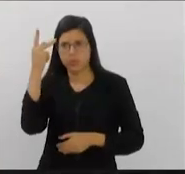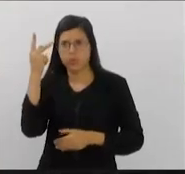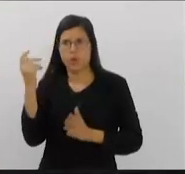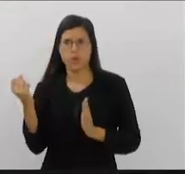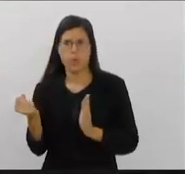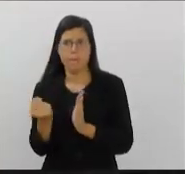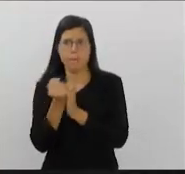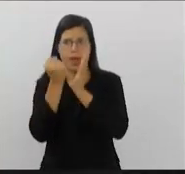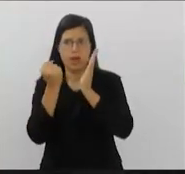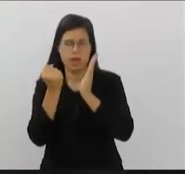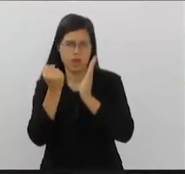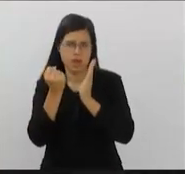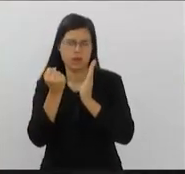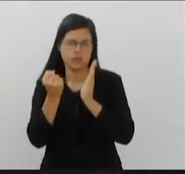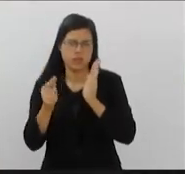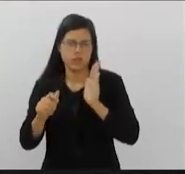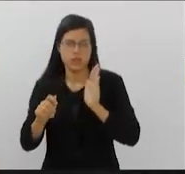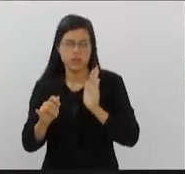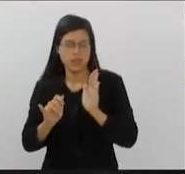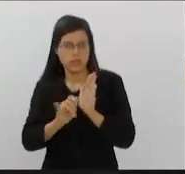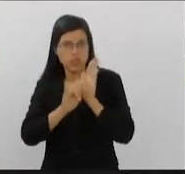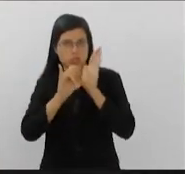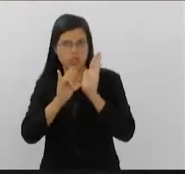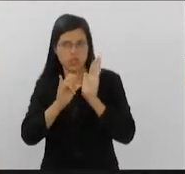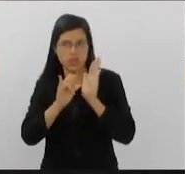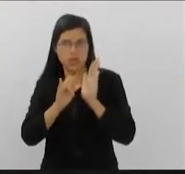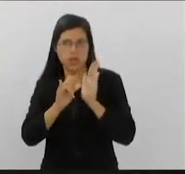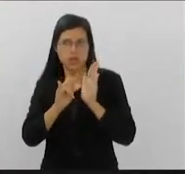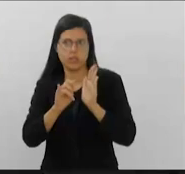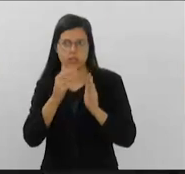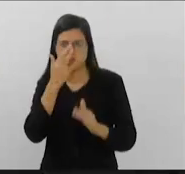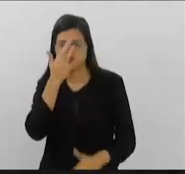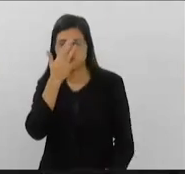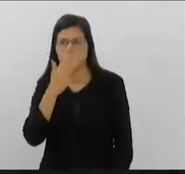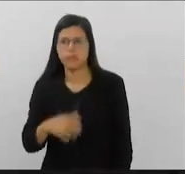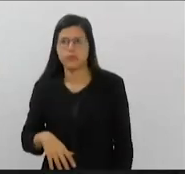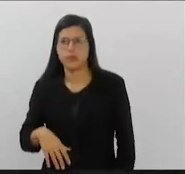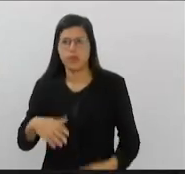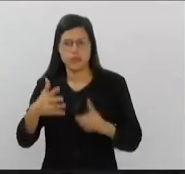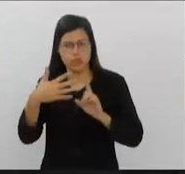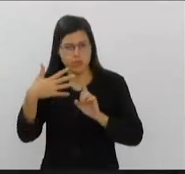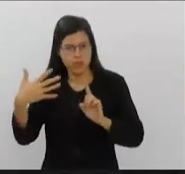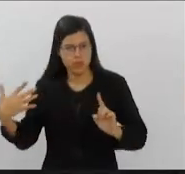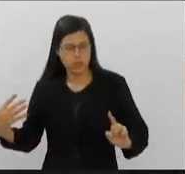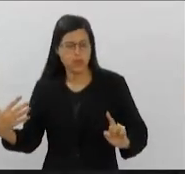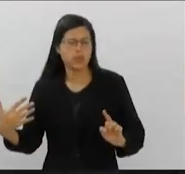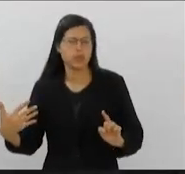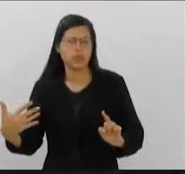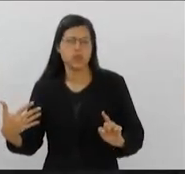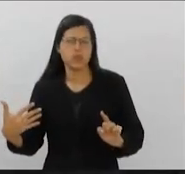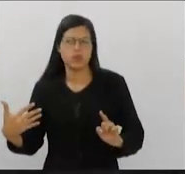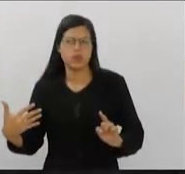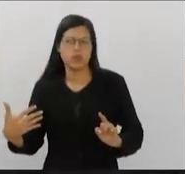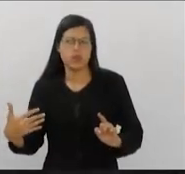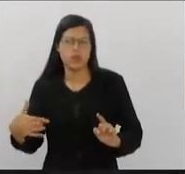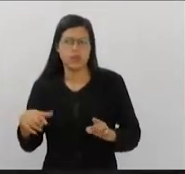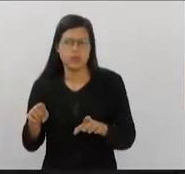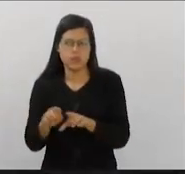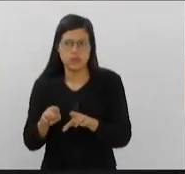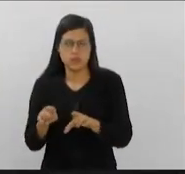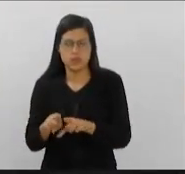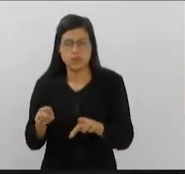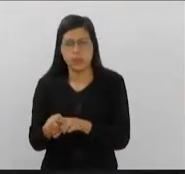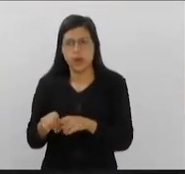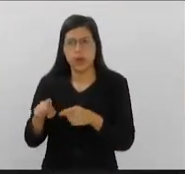marcadas, né, com as suas identidades, que a gente chama de identidades não aderentes. A LGBTQIA+, a fobia, a misoginia no âmbito